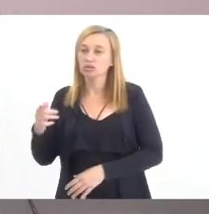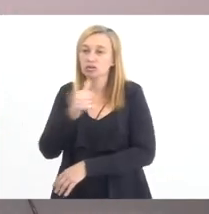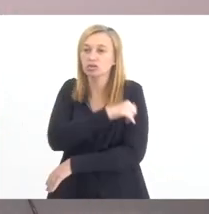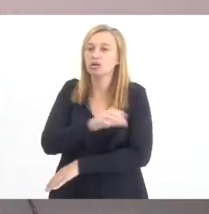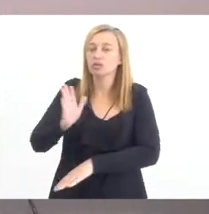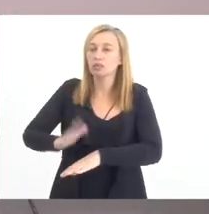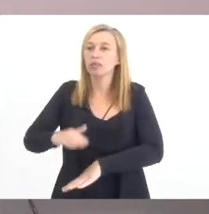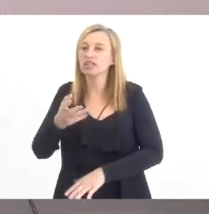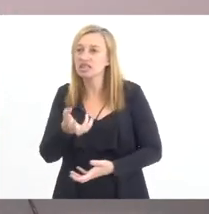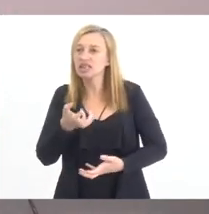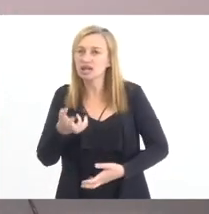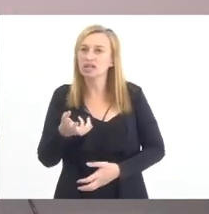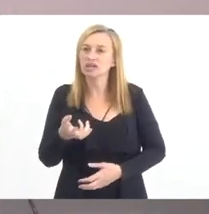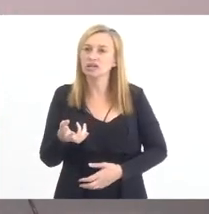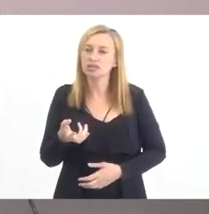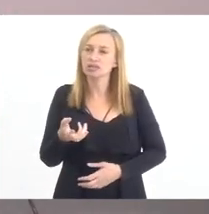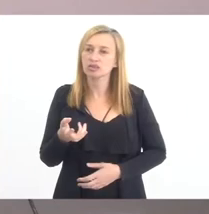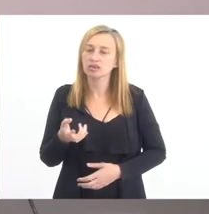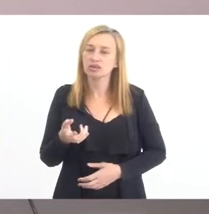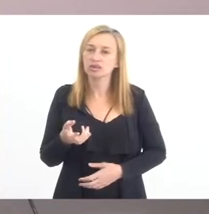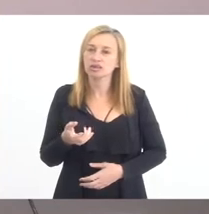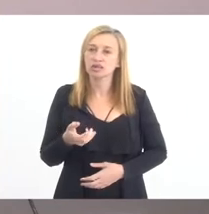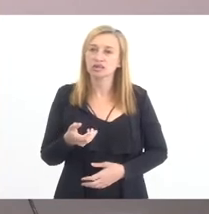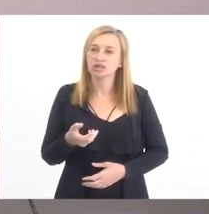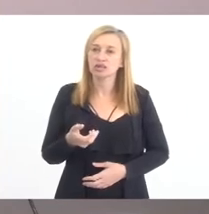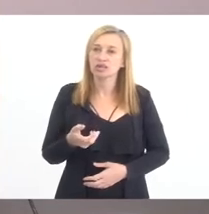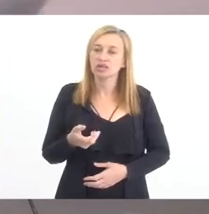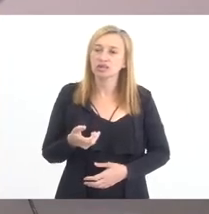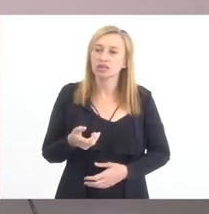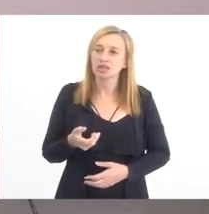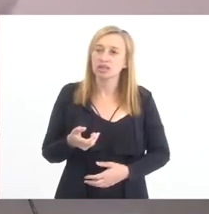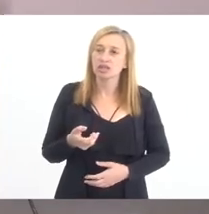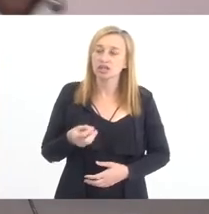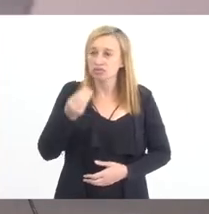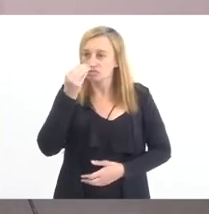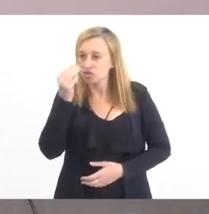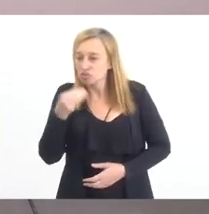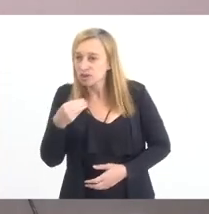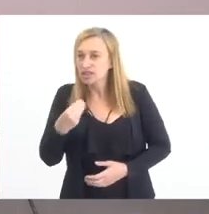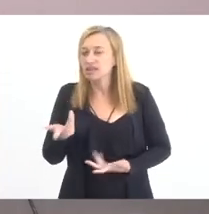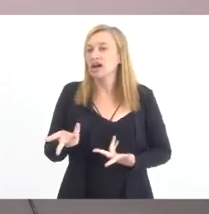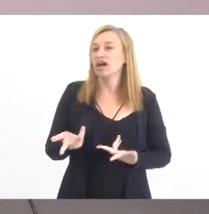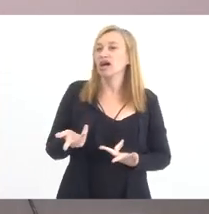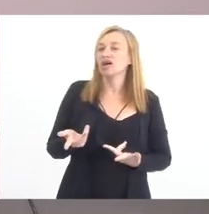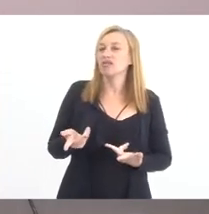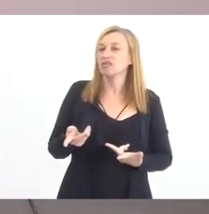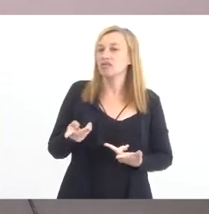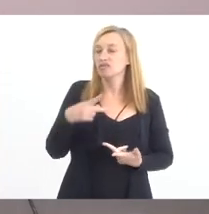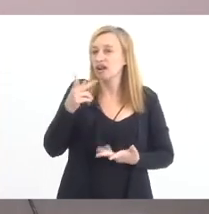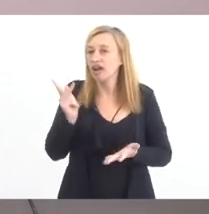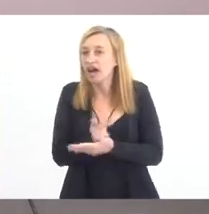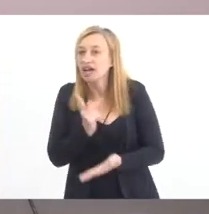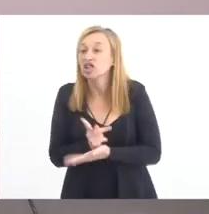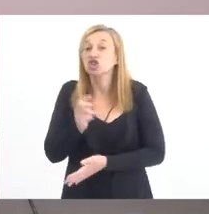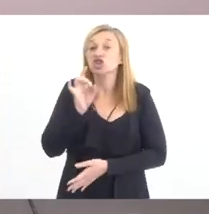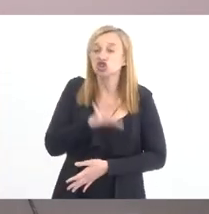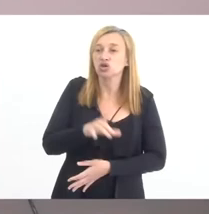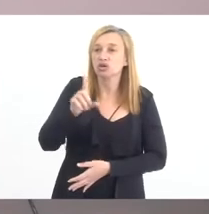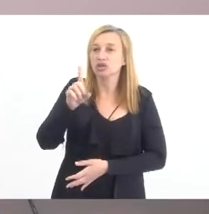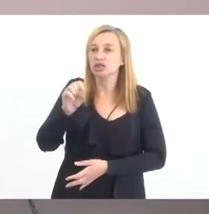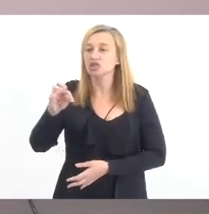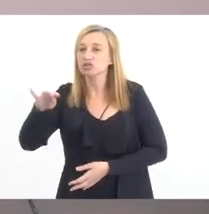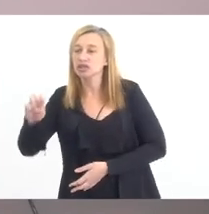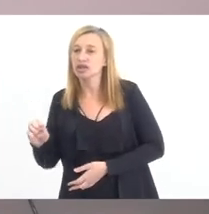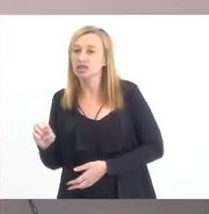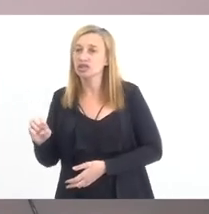que queiram fazer cara feia para a deputada Lucinha, ou querer denegrir a minha imagem, só na Zona Oeste eu tive 63